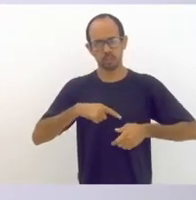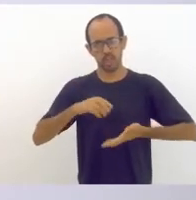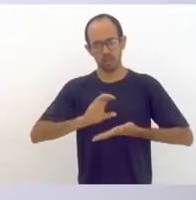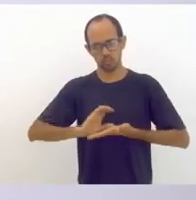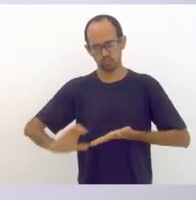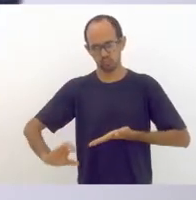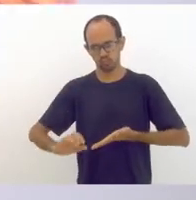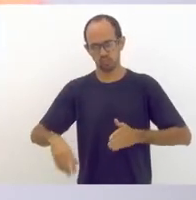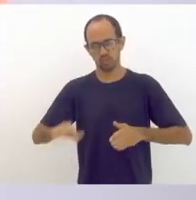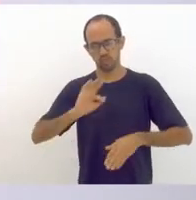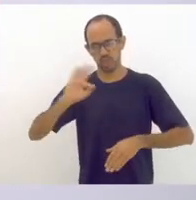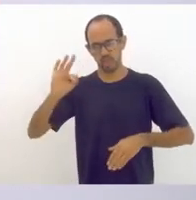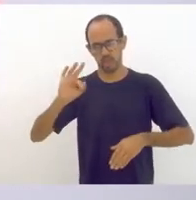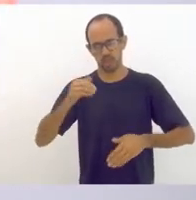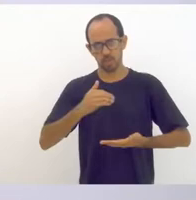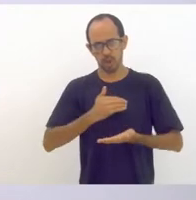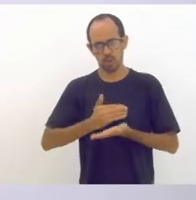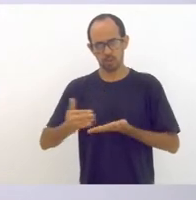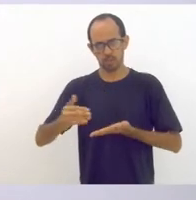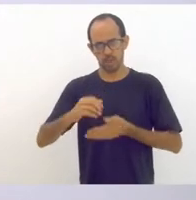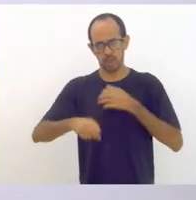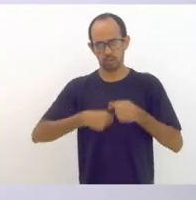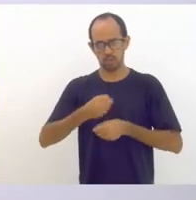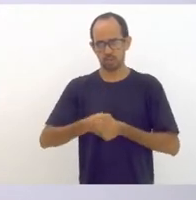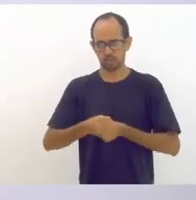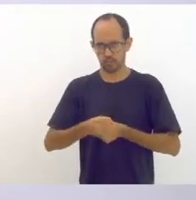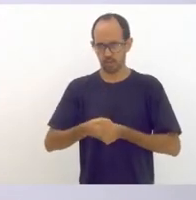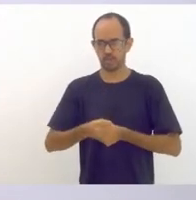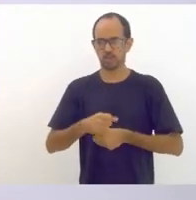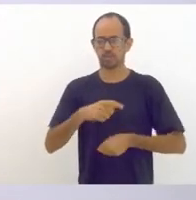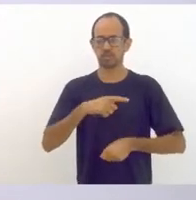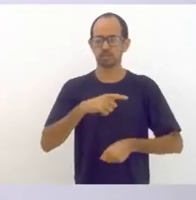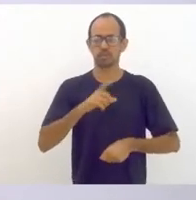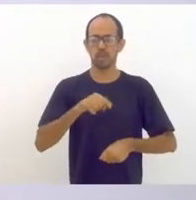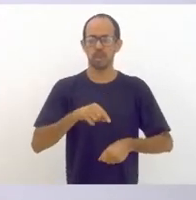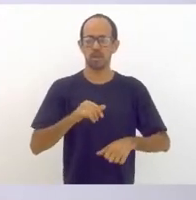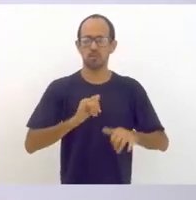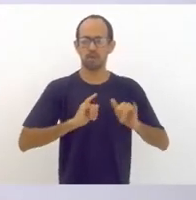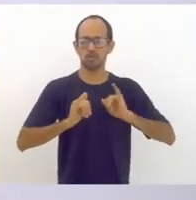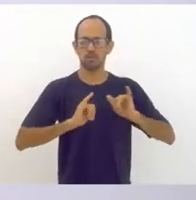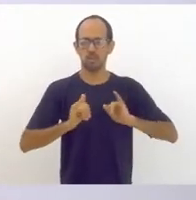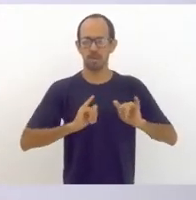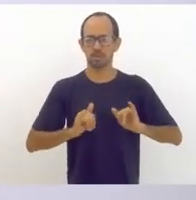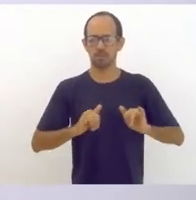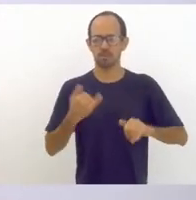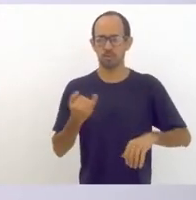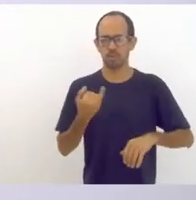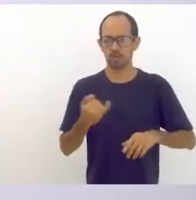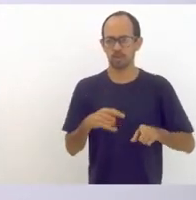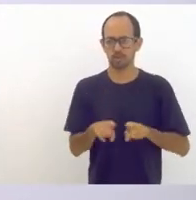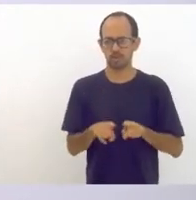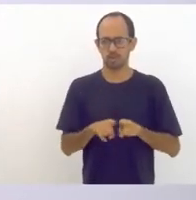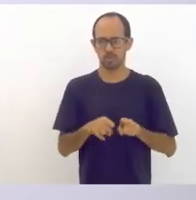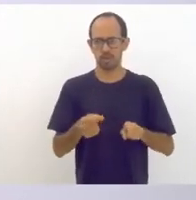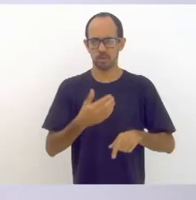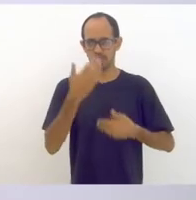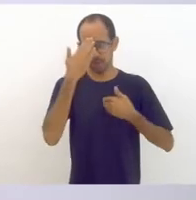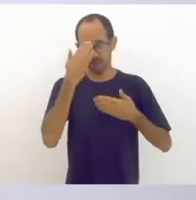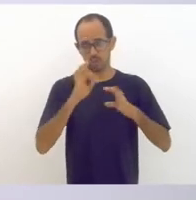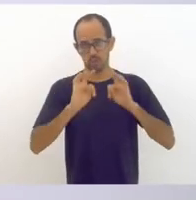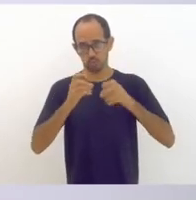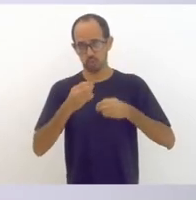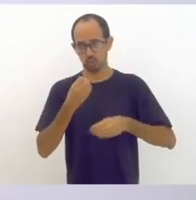ser executado e iniciar ano que vem. Então, deixo essa informação também bem exposta aqui na casa. Obrigado a todos, bom dia.